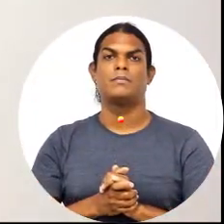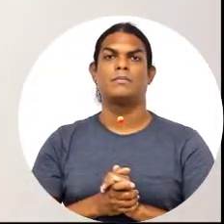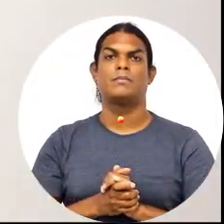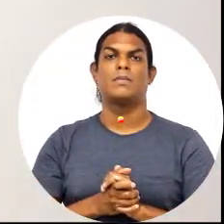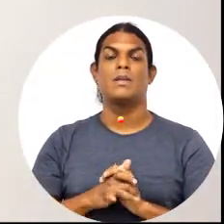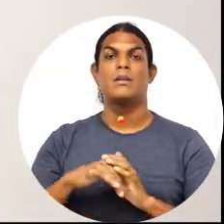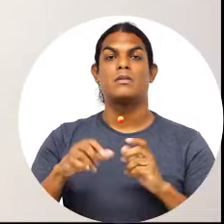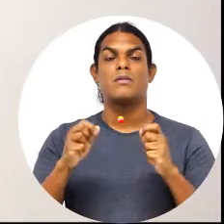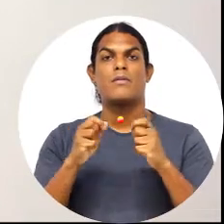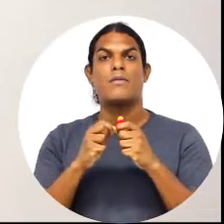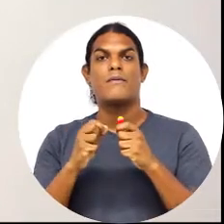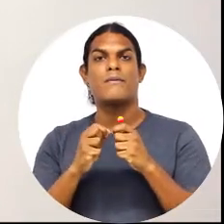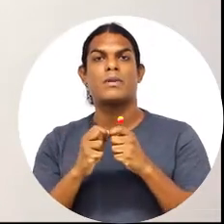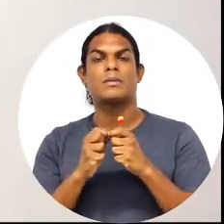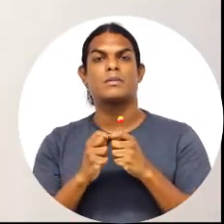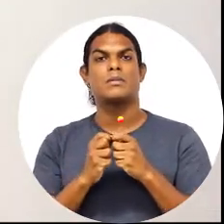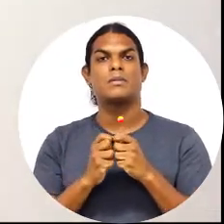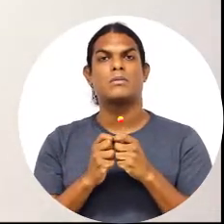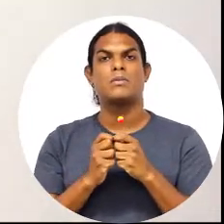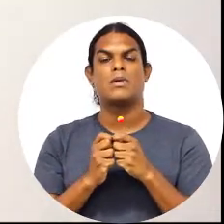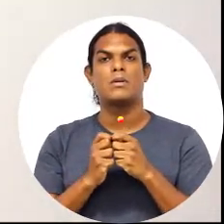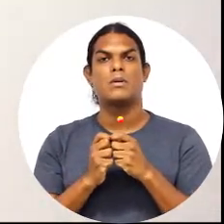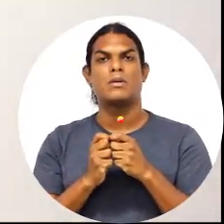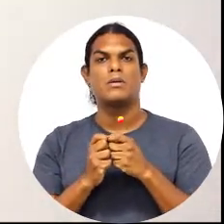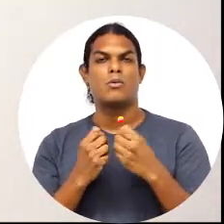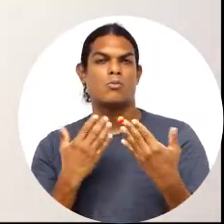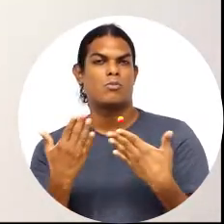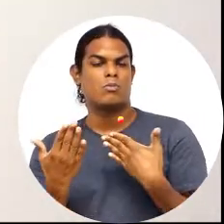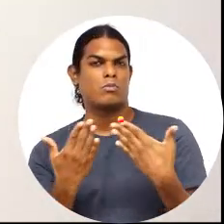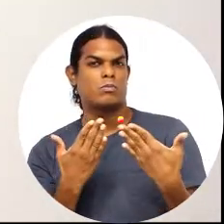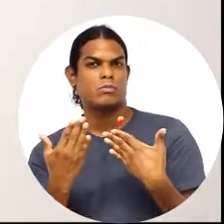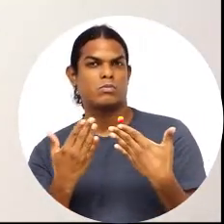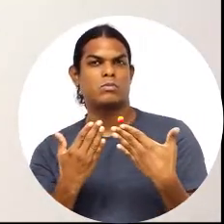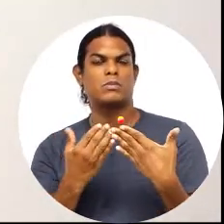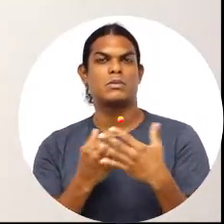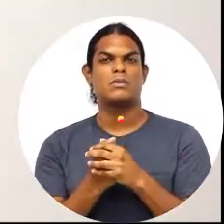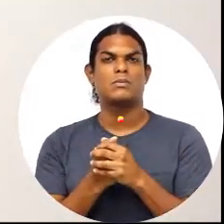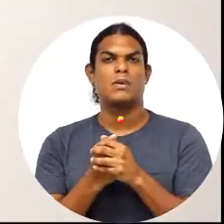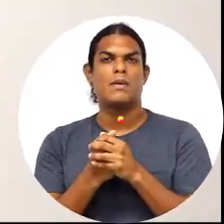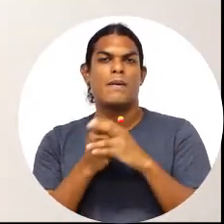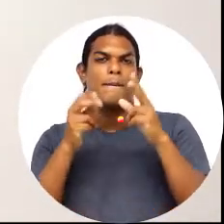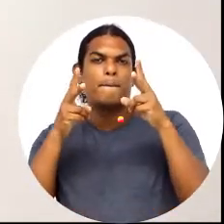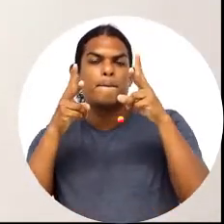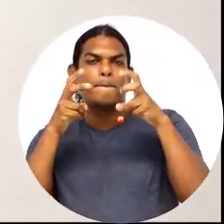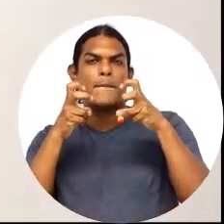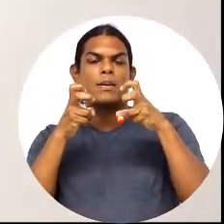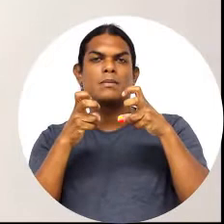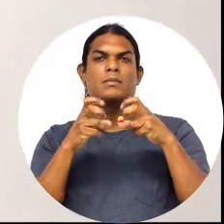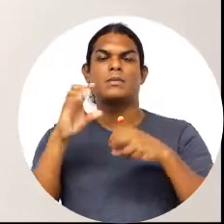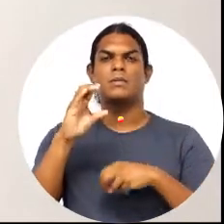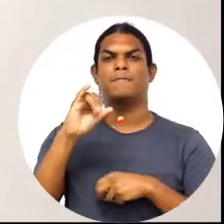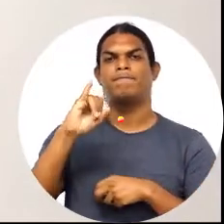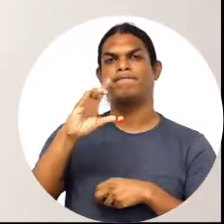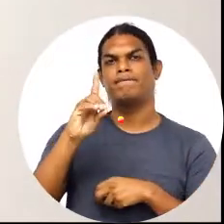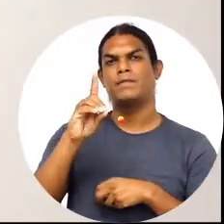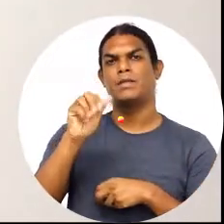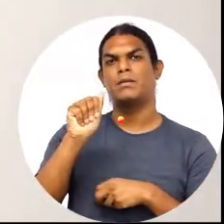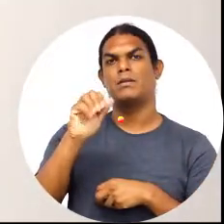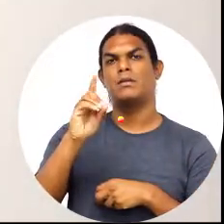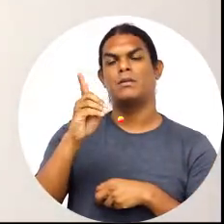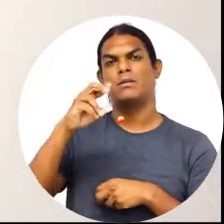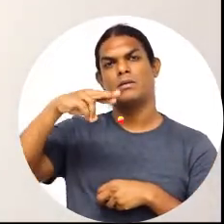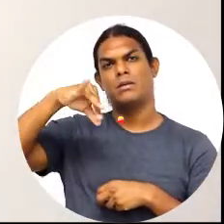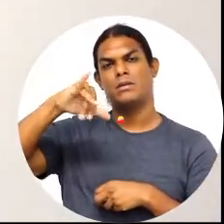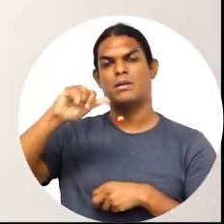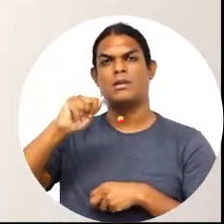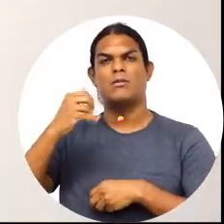Se a gente for fazer um arremate histórico, a gente vai perceber que o conceito de cidadania ele evoluiu muito, sobretudo depois